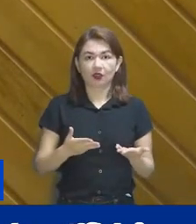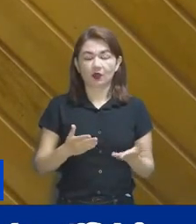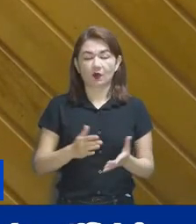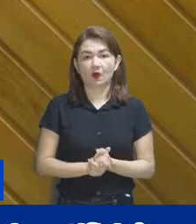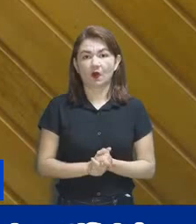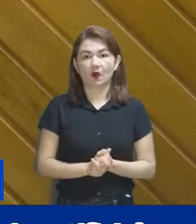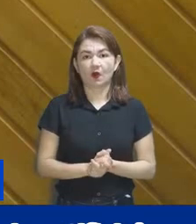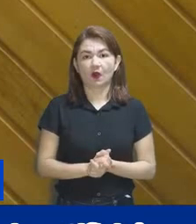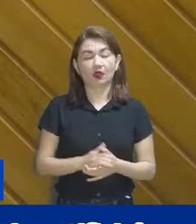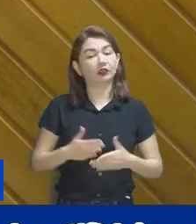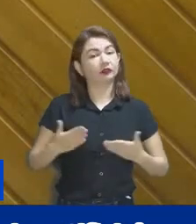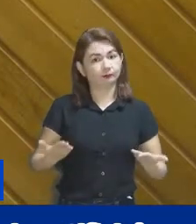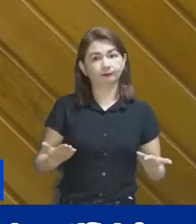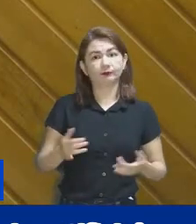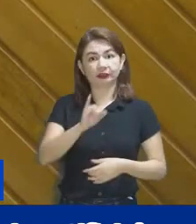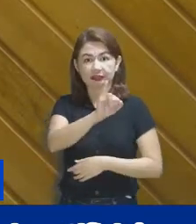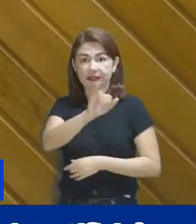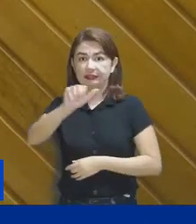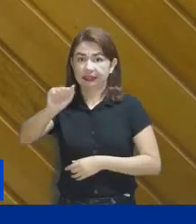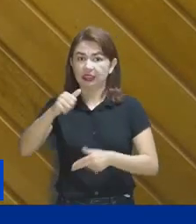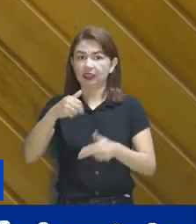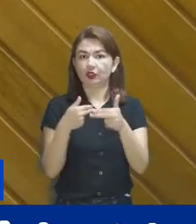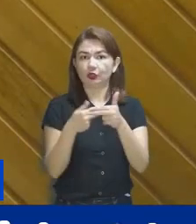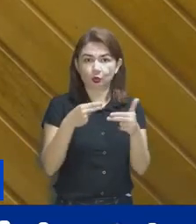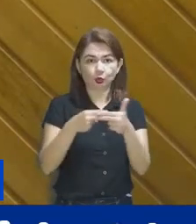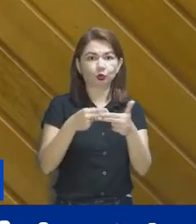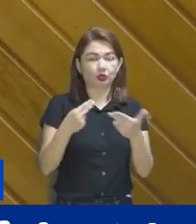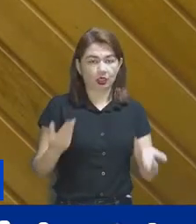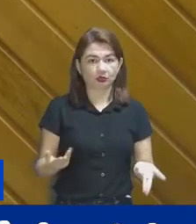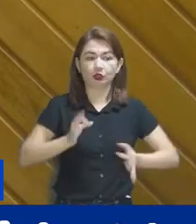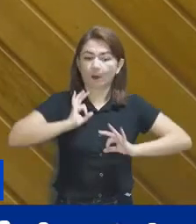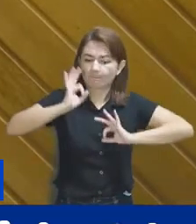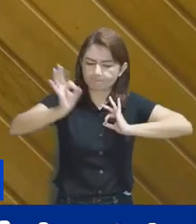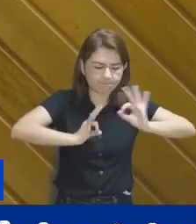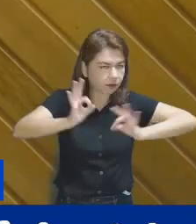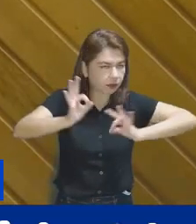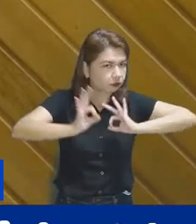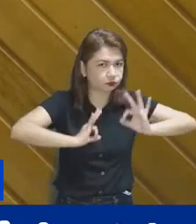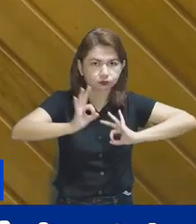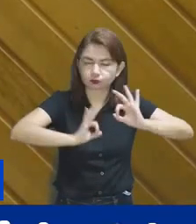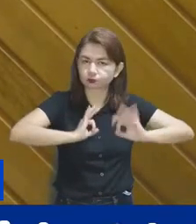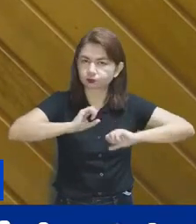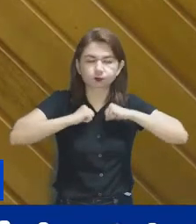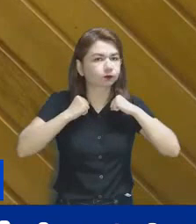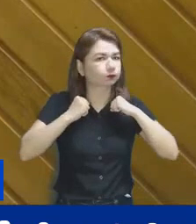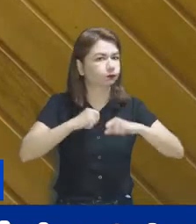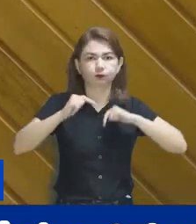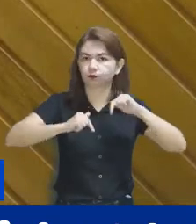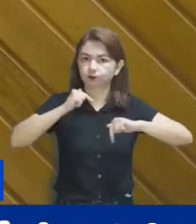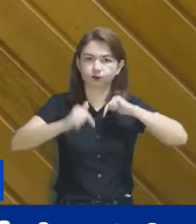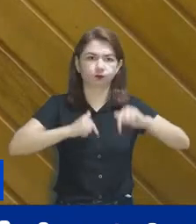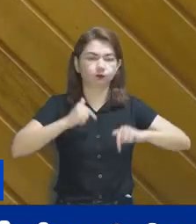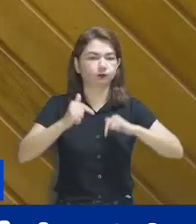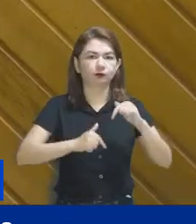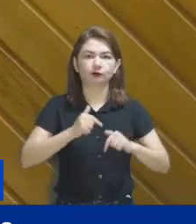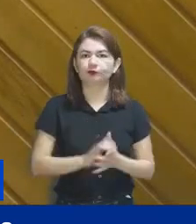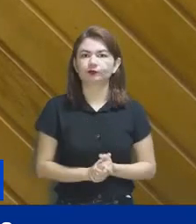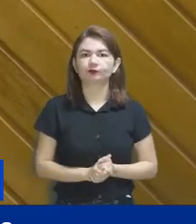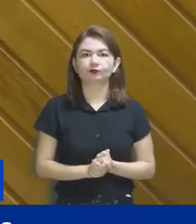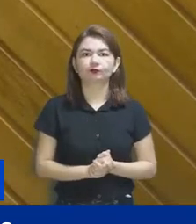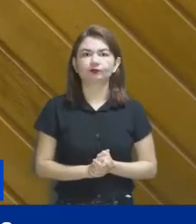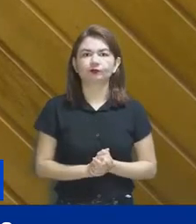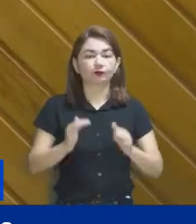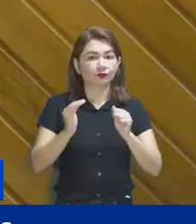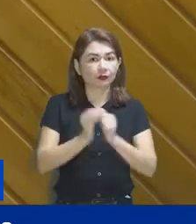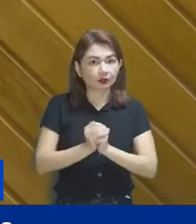da aplicação da inteligência artificial. Nós estamos nos preparando para isso. Tanto o tribunal, através da portaria